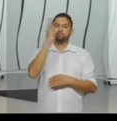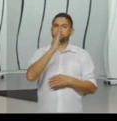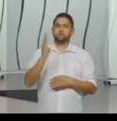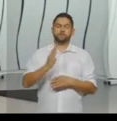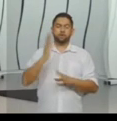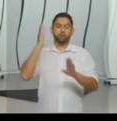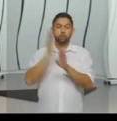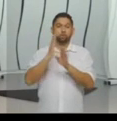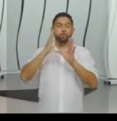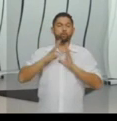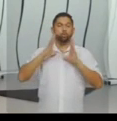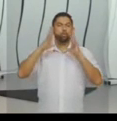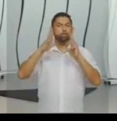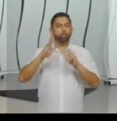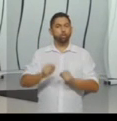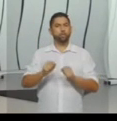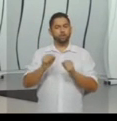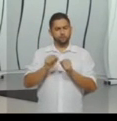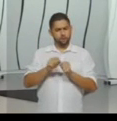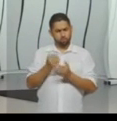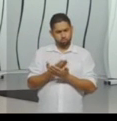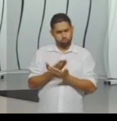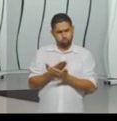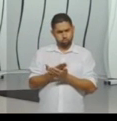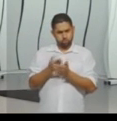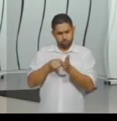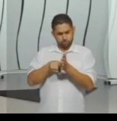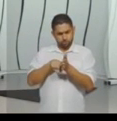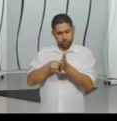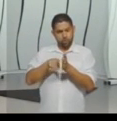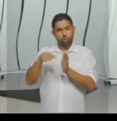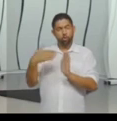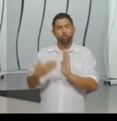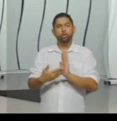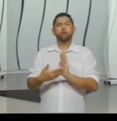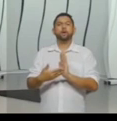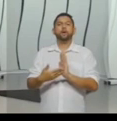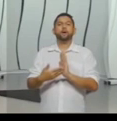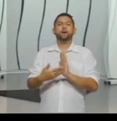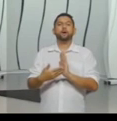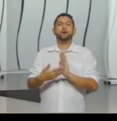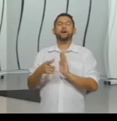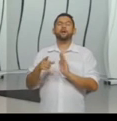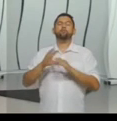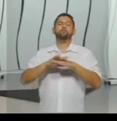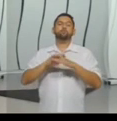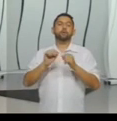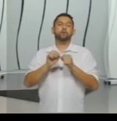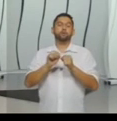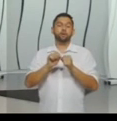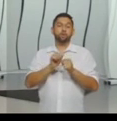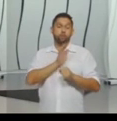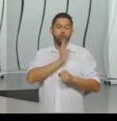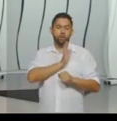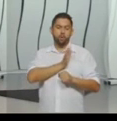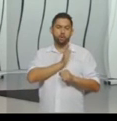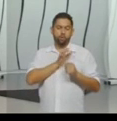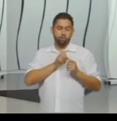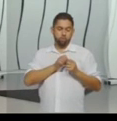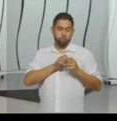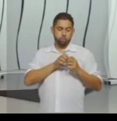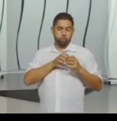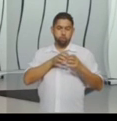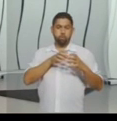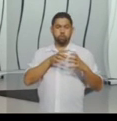fez um estudo muito completo da doença de Chagas, que é a famosa doença que causa inchaço no coração,